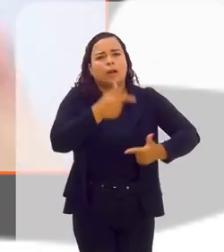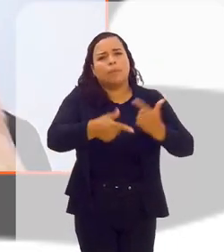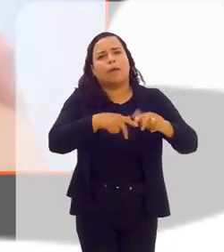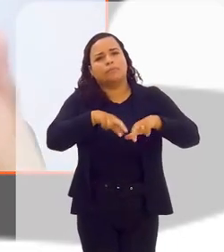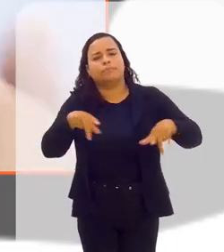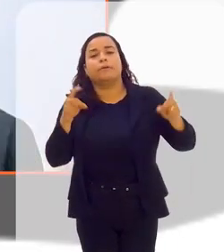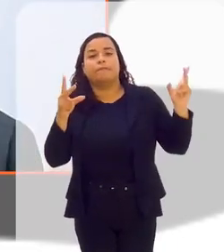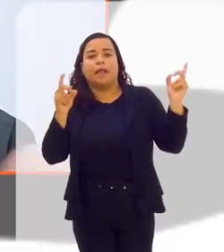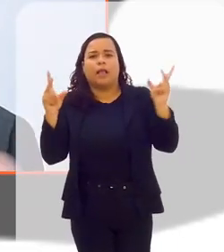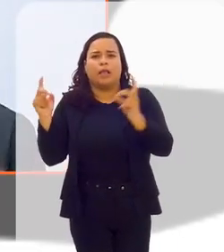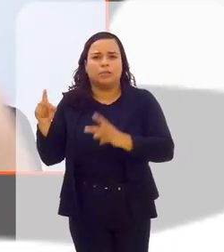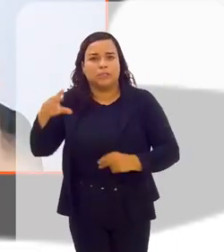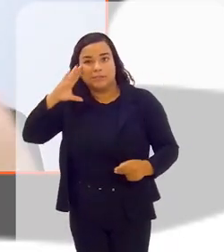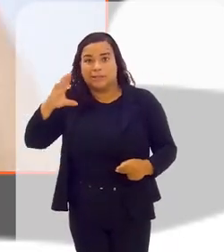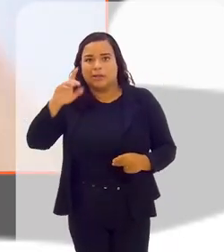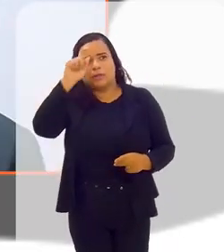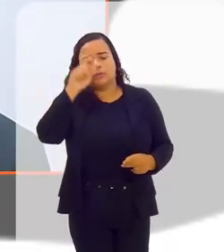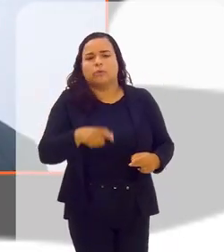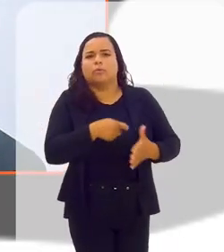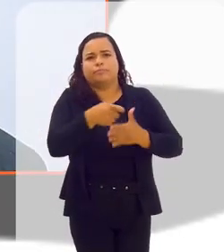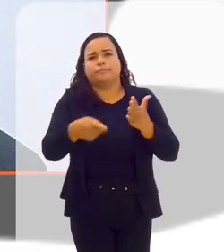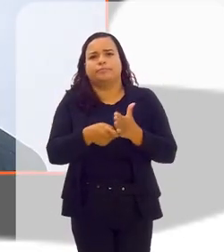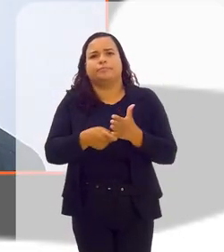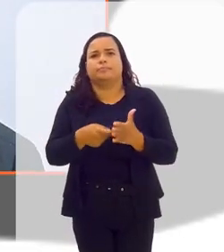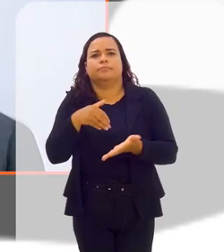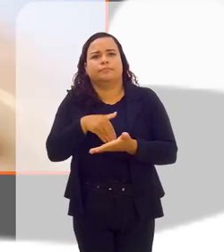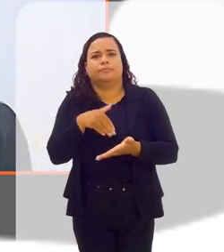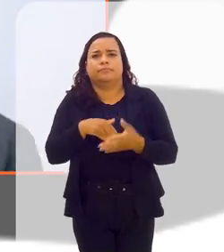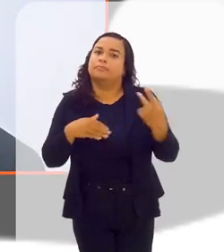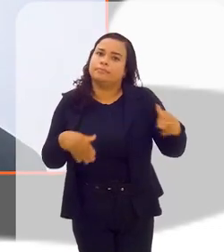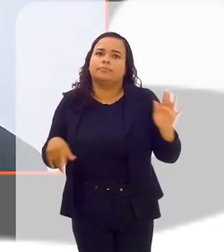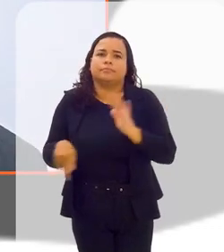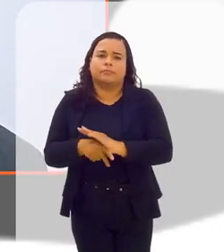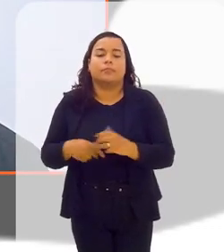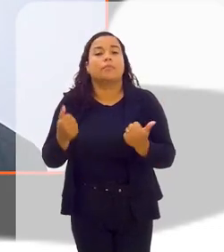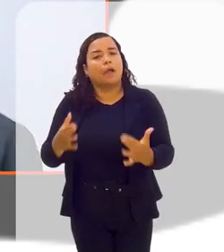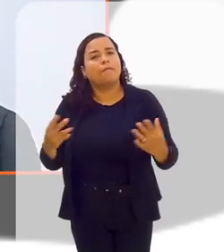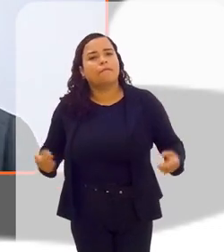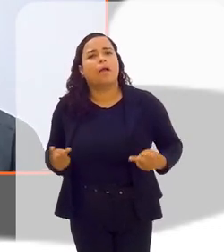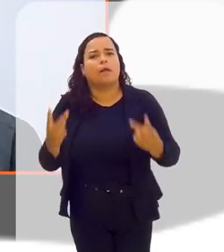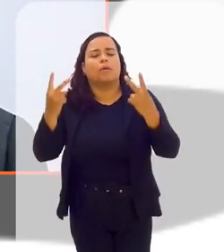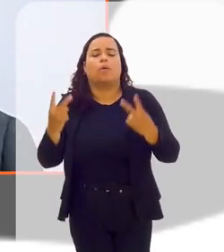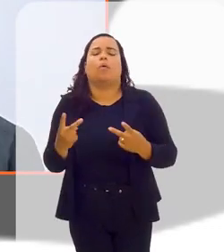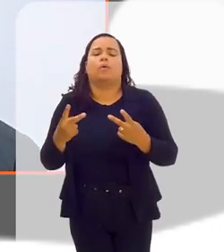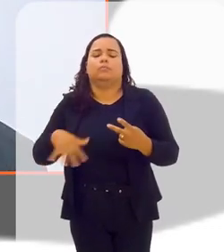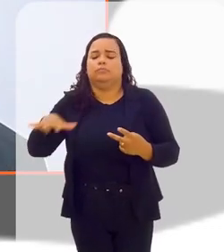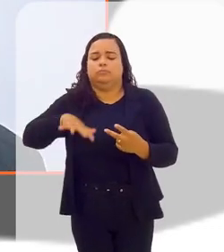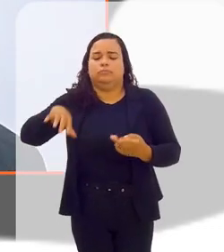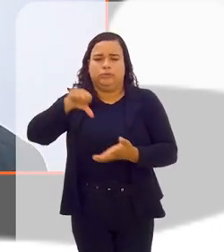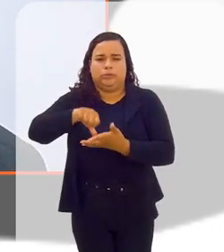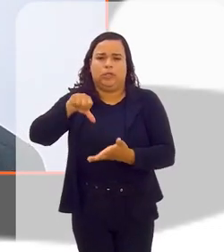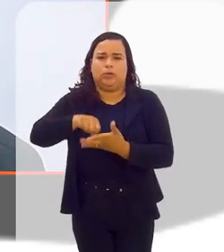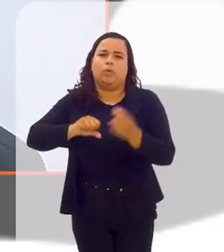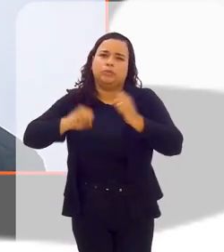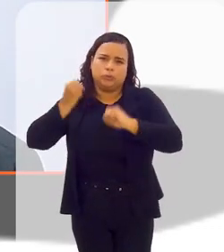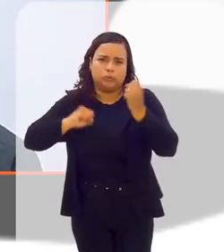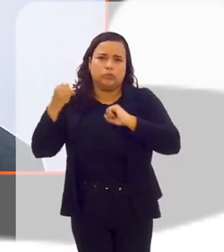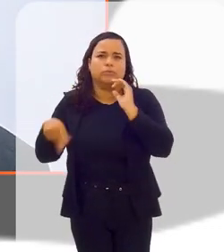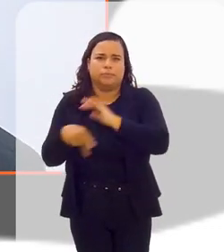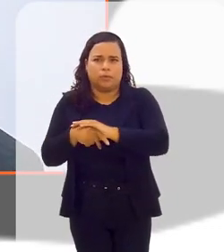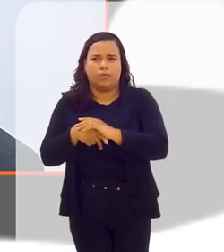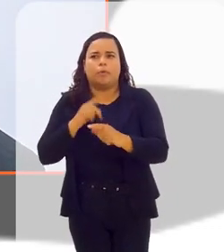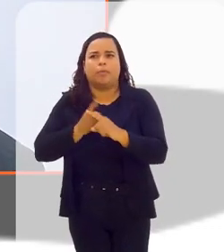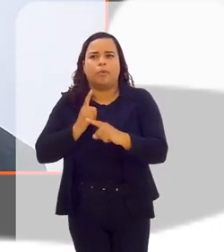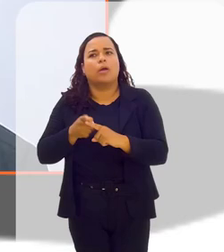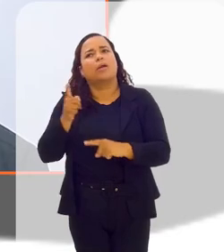começar a operação de venda direto para o consumidor final delas, valorizando talvez o setor industrial, que ele